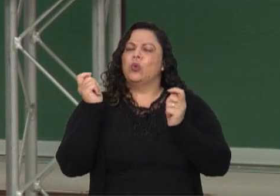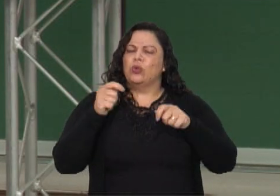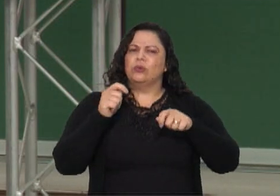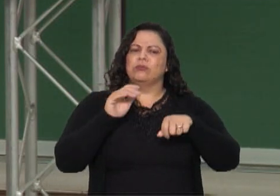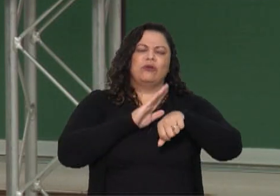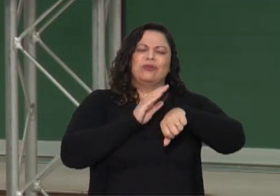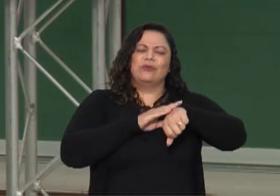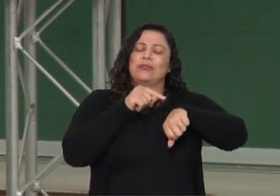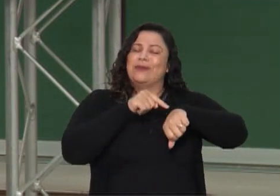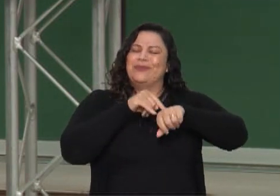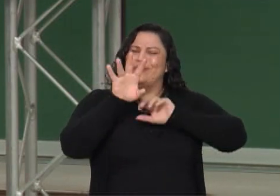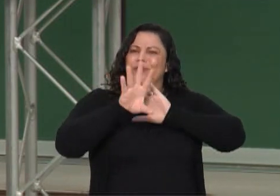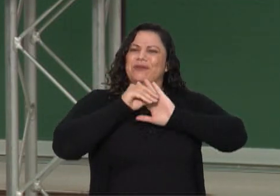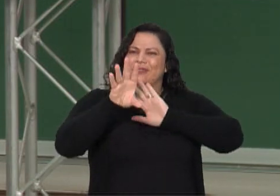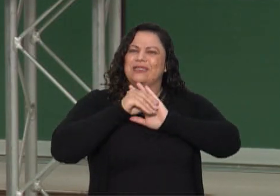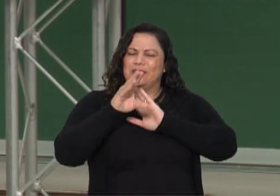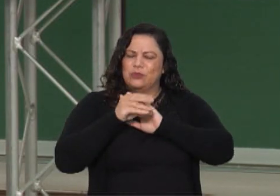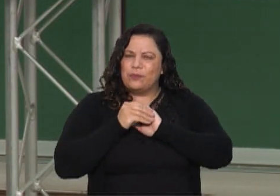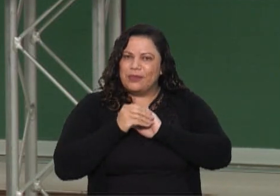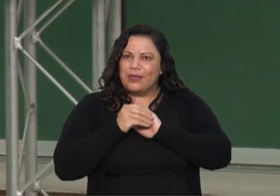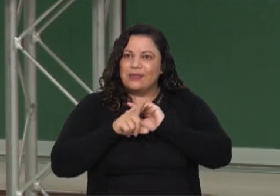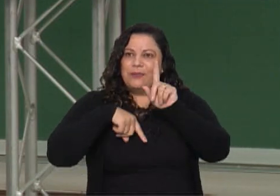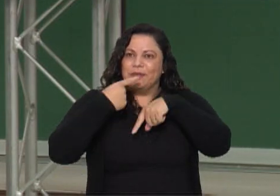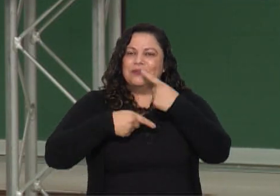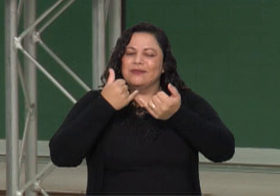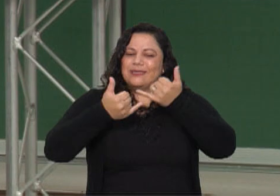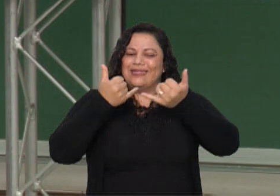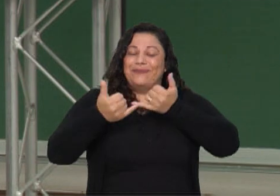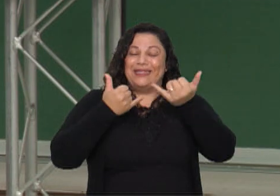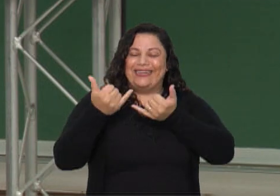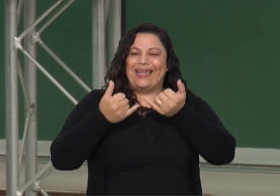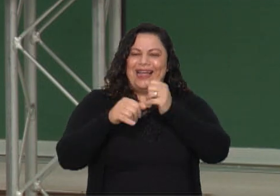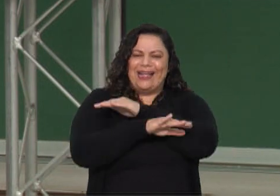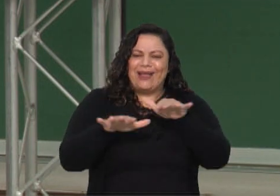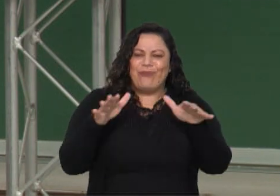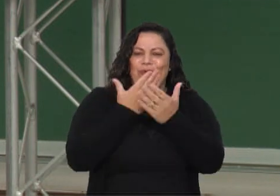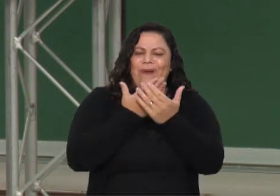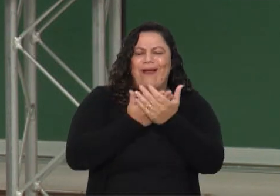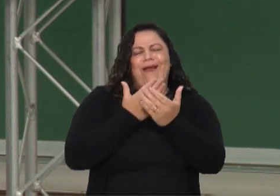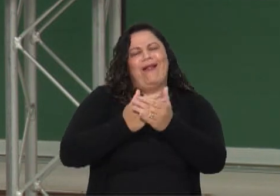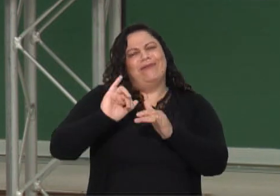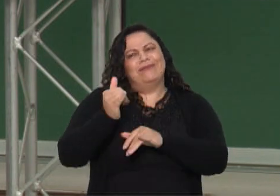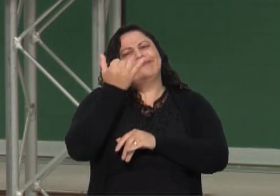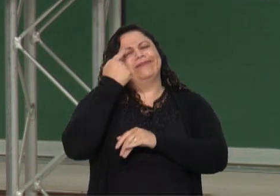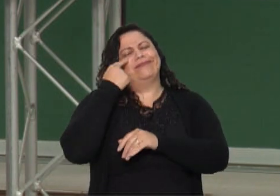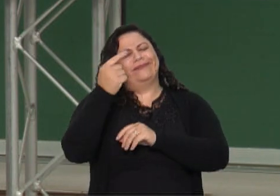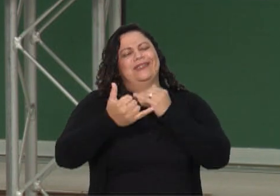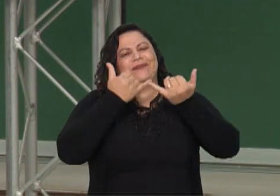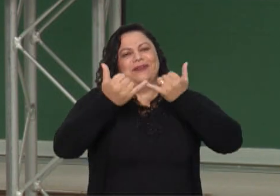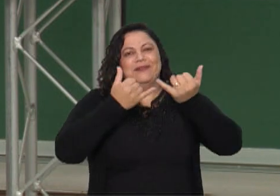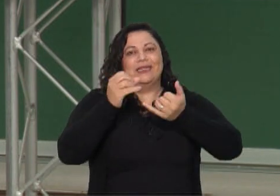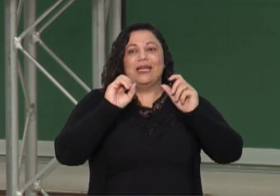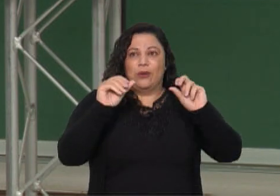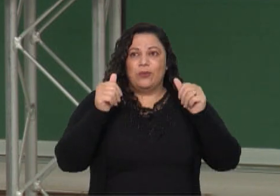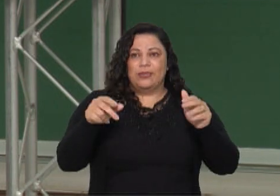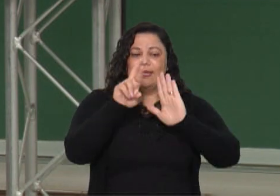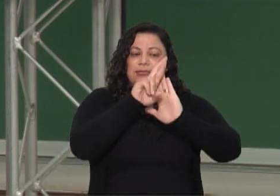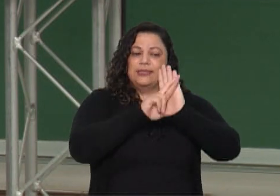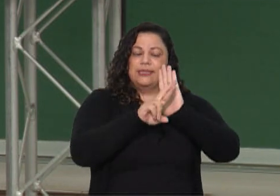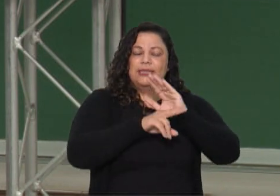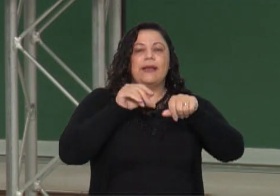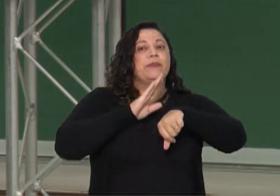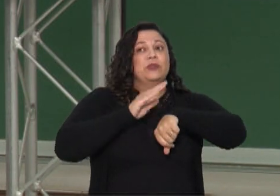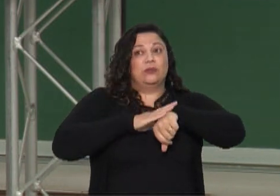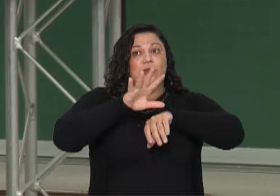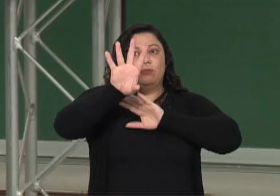para vocês copiarem, depois vocês vão querer jogar já, né? Acabou a aula, vai sair jogando e não vai ter as regrinhas para vocês, né? Então eu vou dar mais um